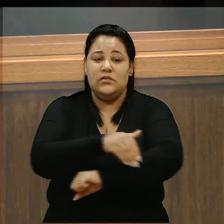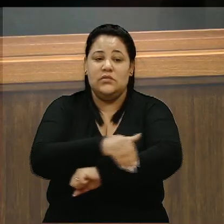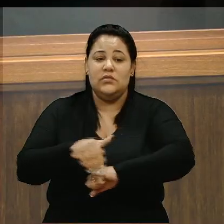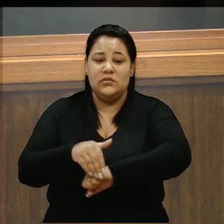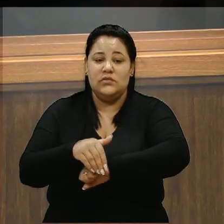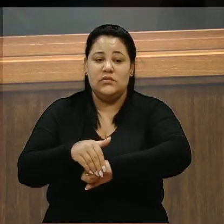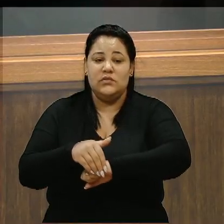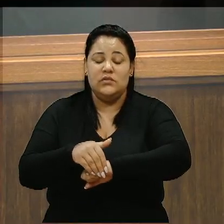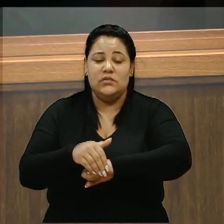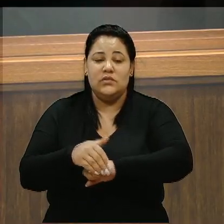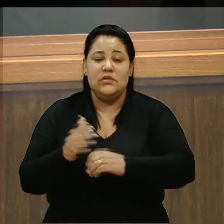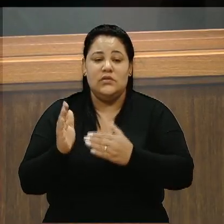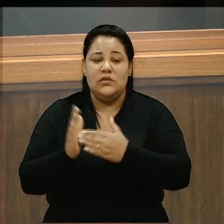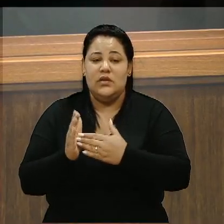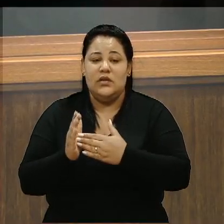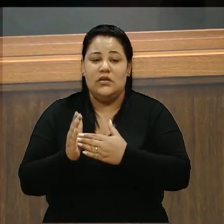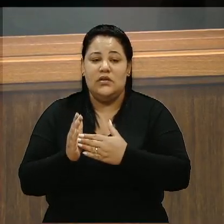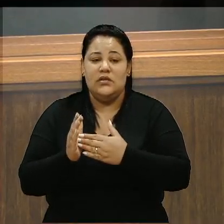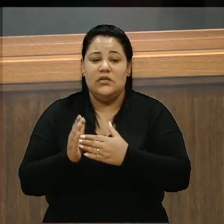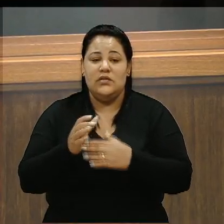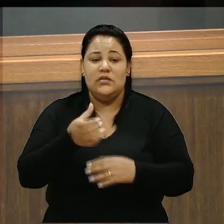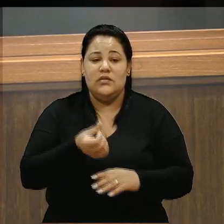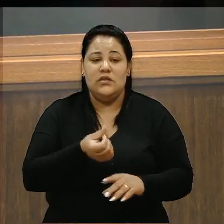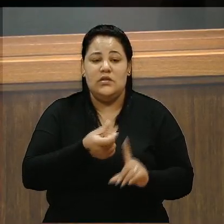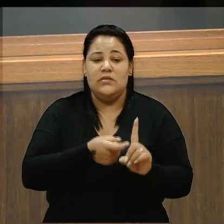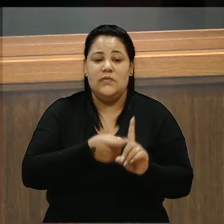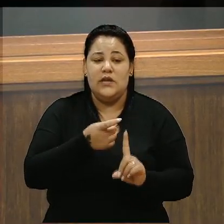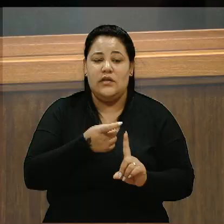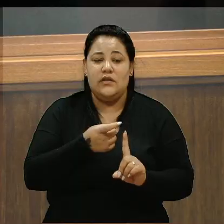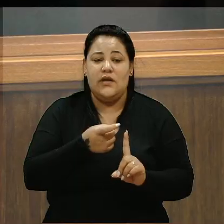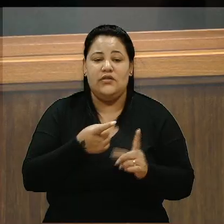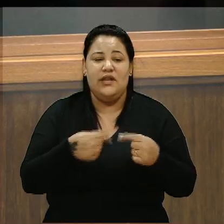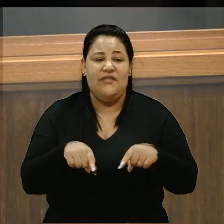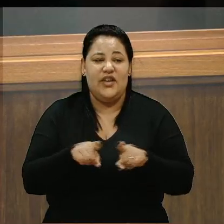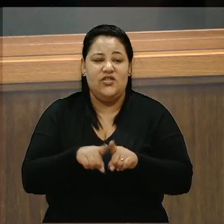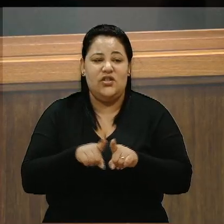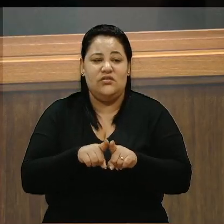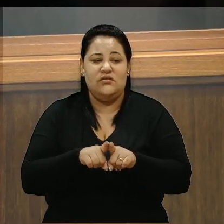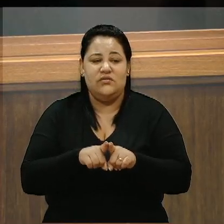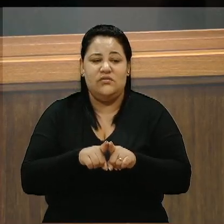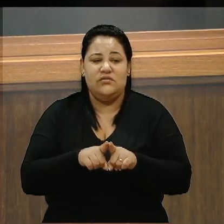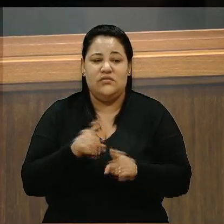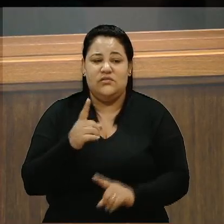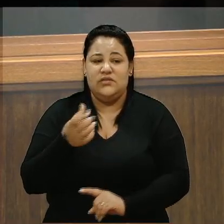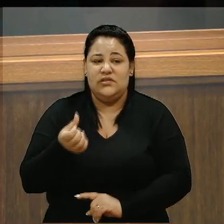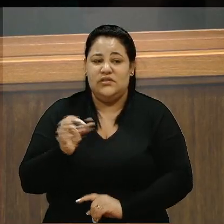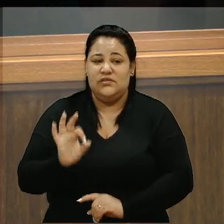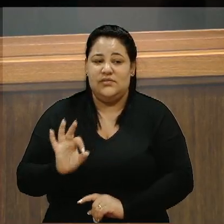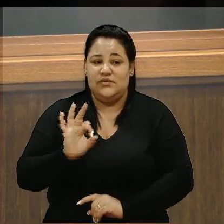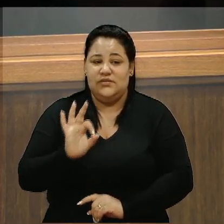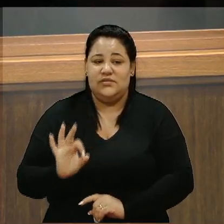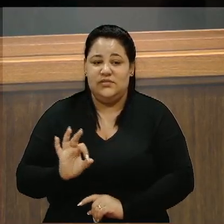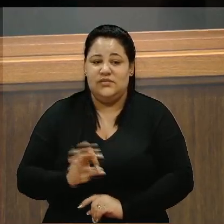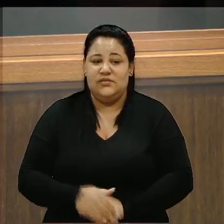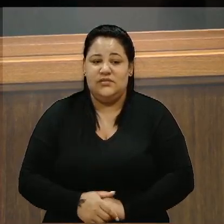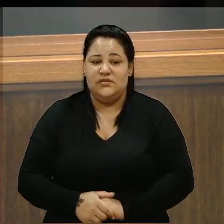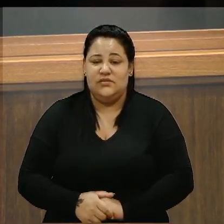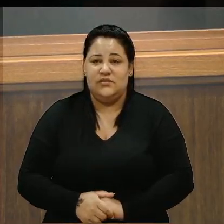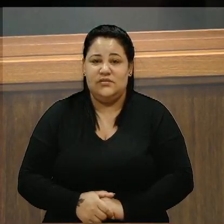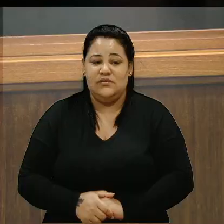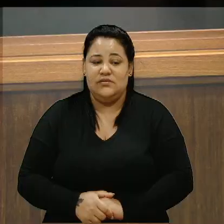6 meses, 63%. De 6 a 12 meses, 16%. O resto era até mais